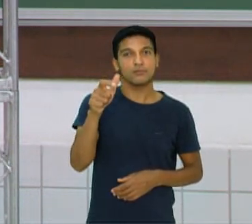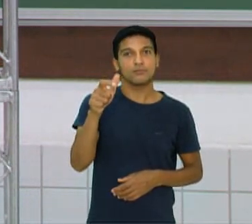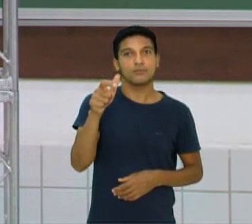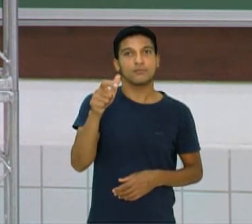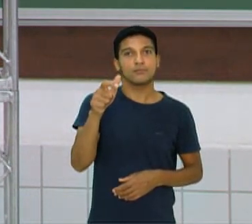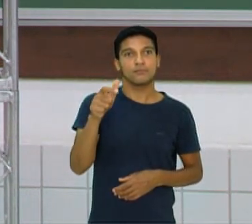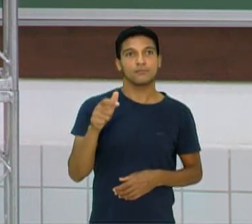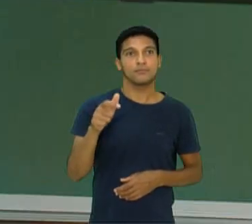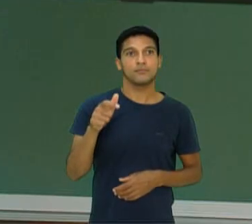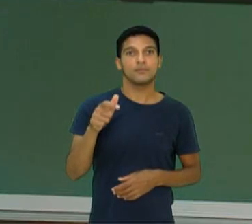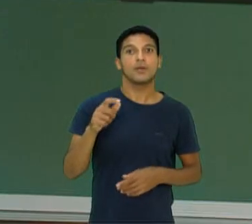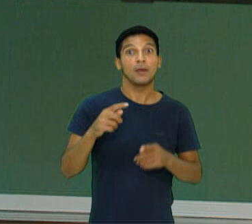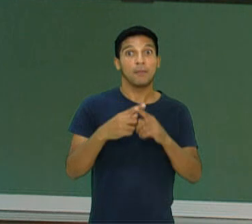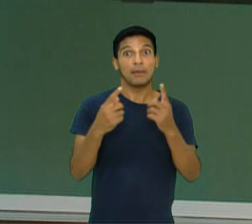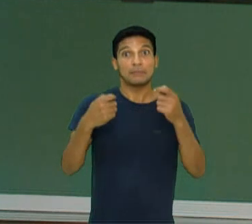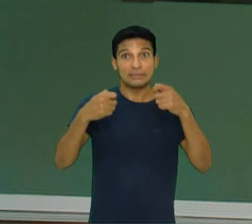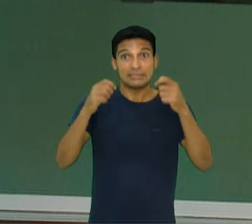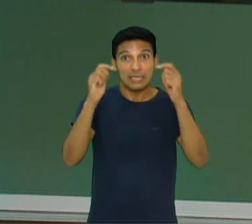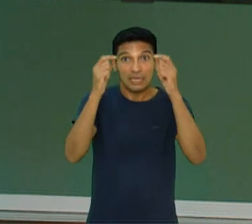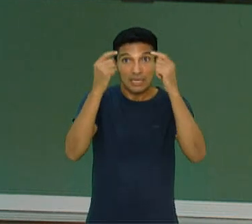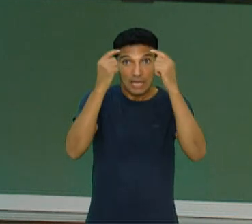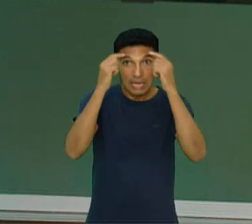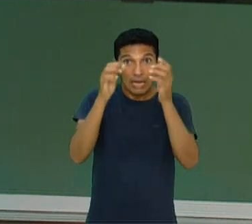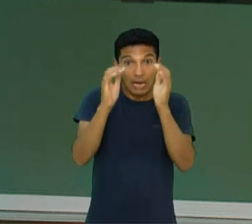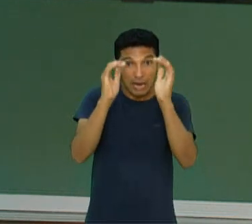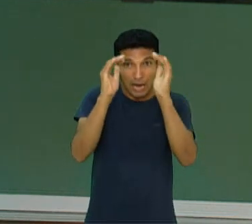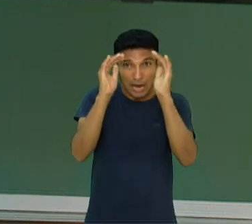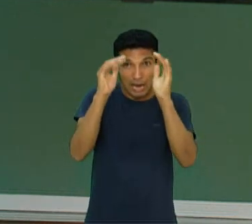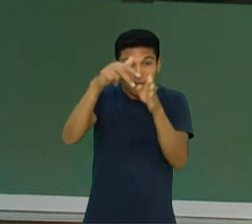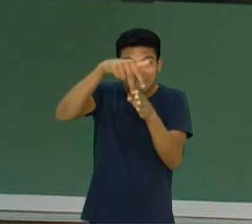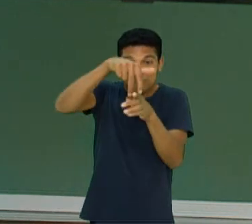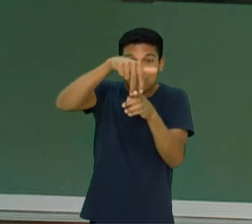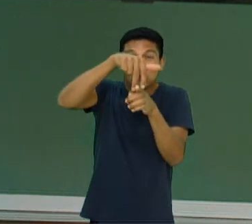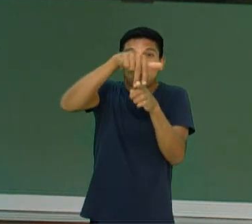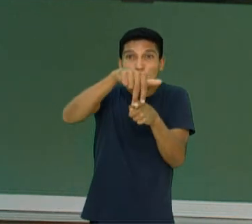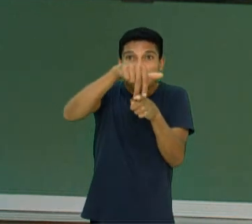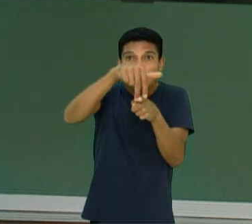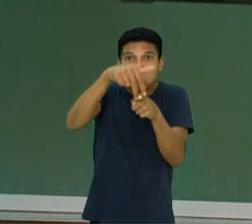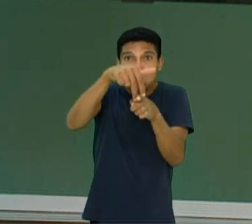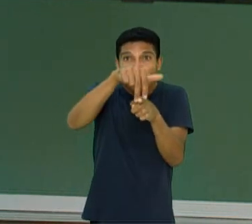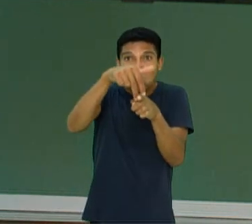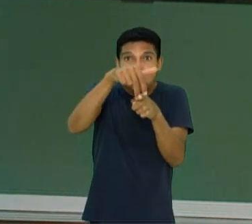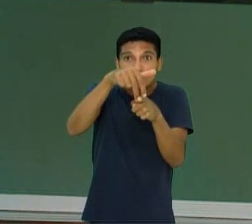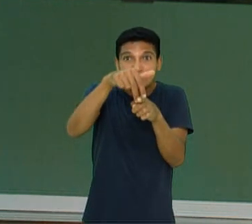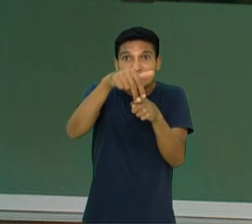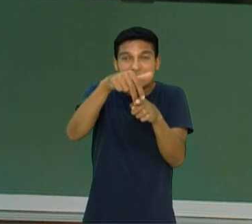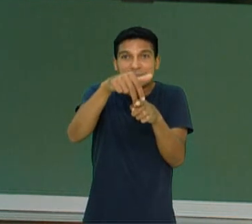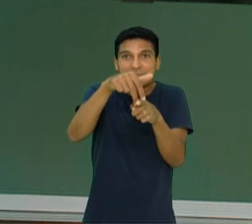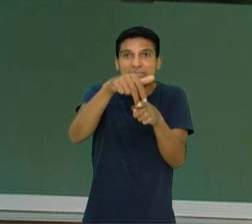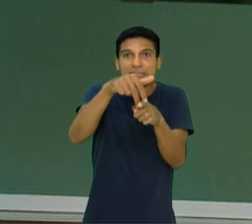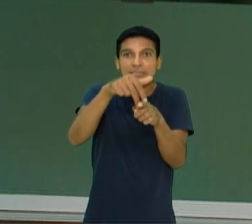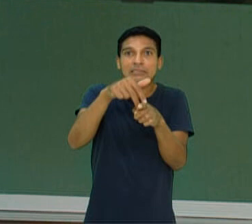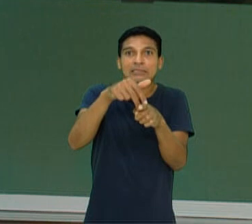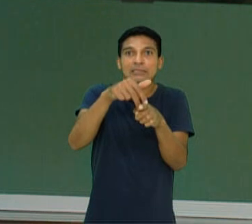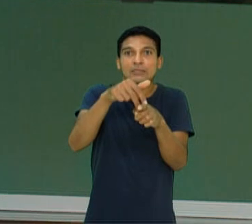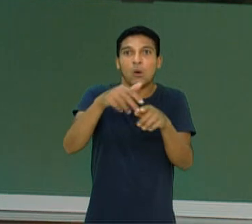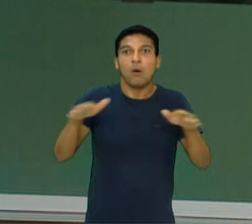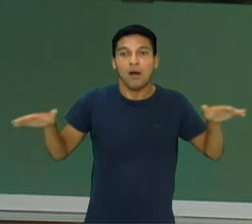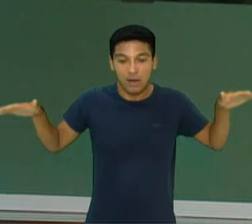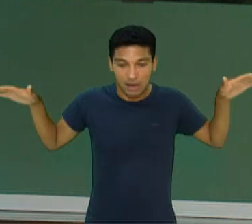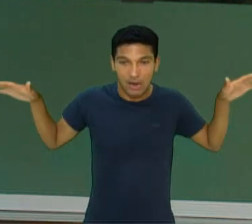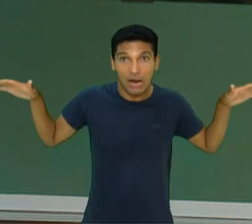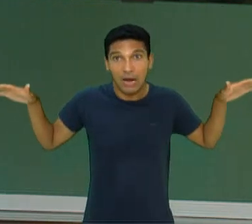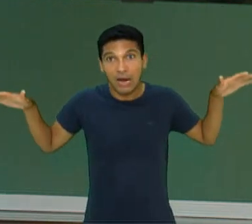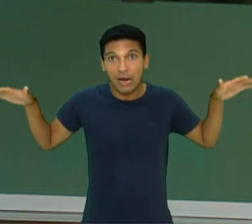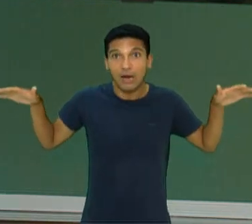interessante, que exige grande equilíbrio e concentração do praticante. A